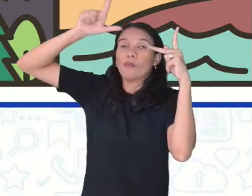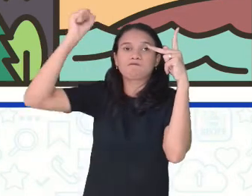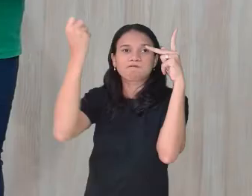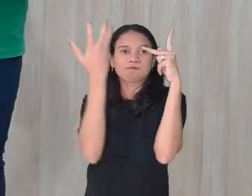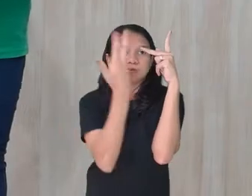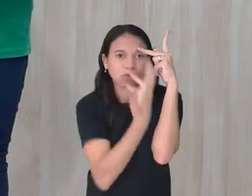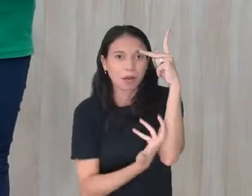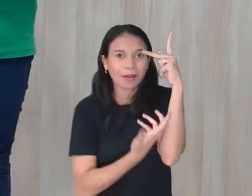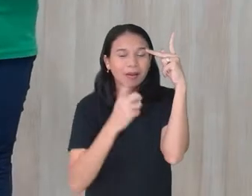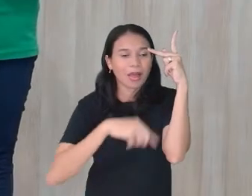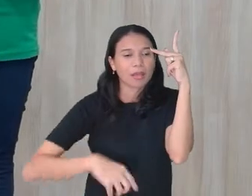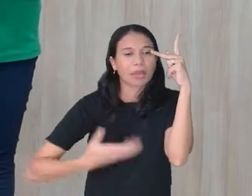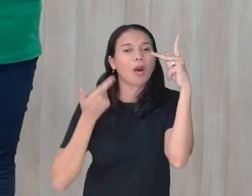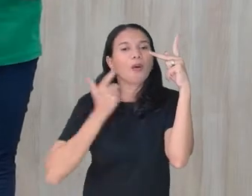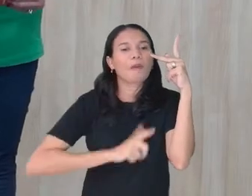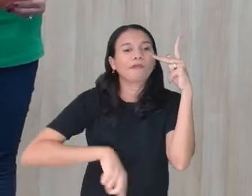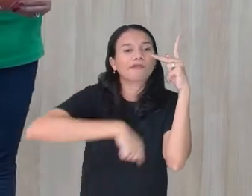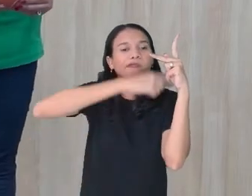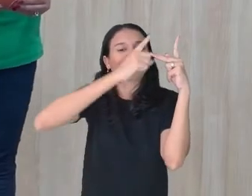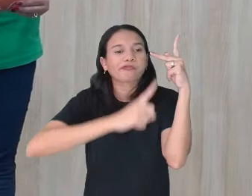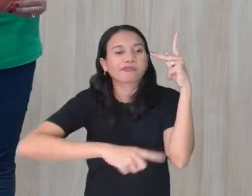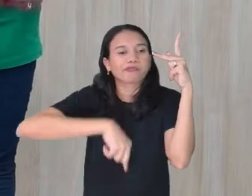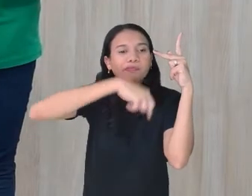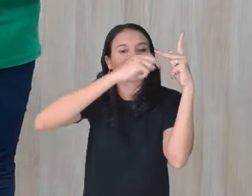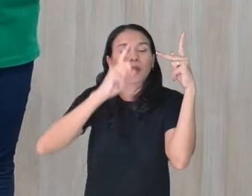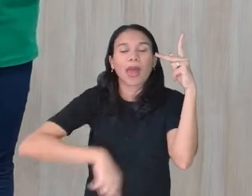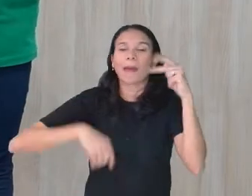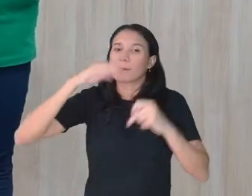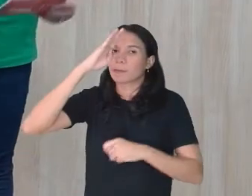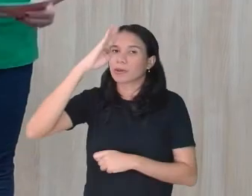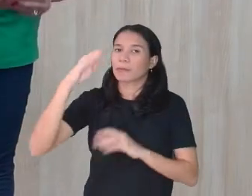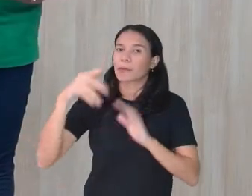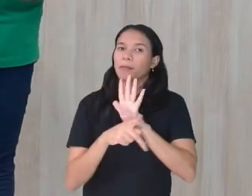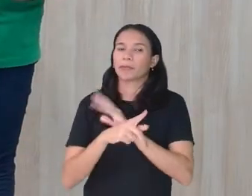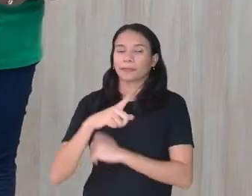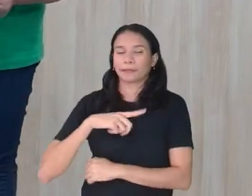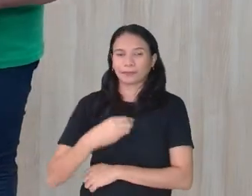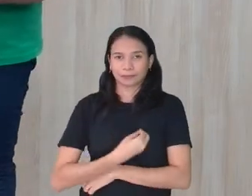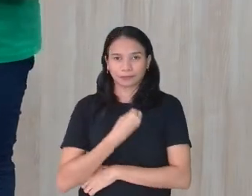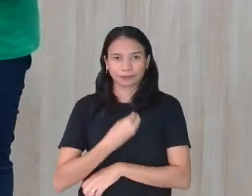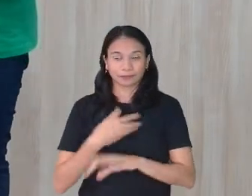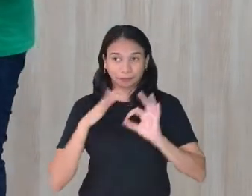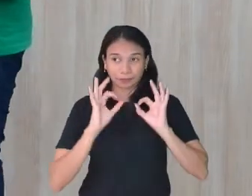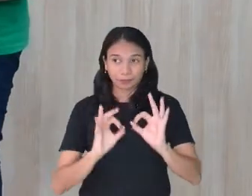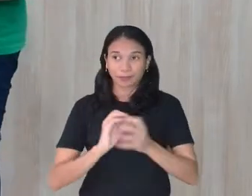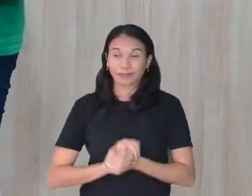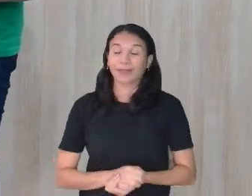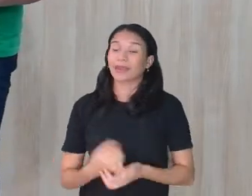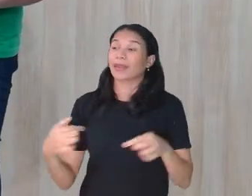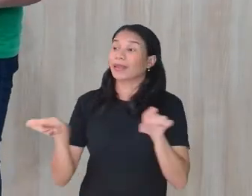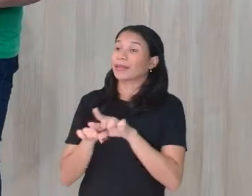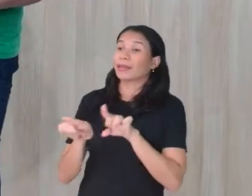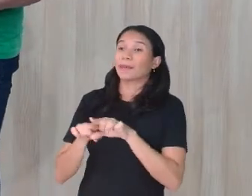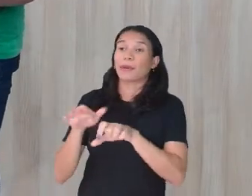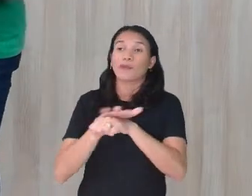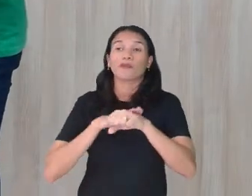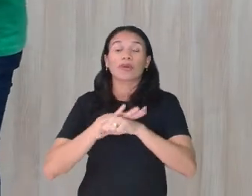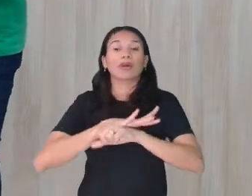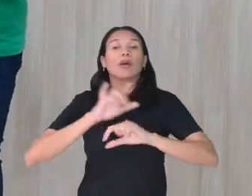planeta. É como se fosse o elemento principal, ou os elementos principais. Mas o que é que nós temos que falar